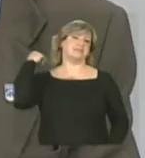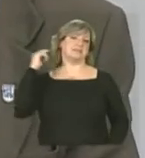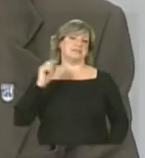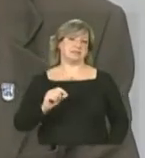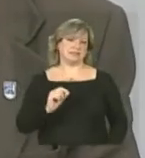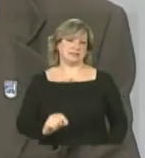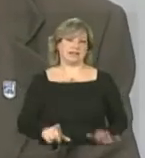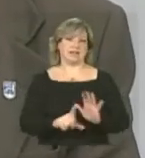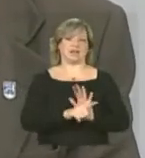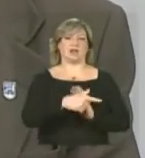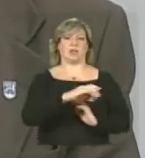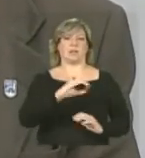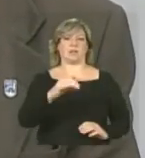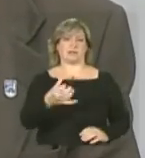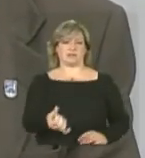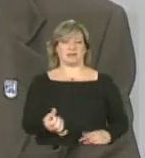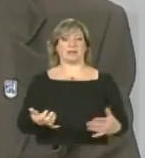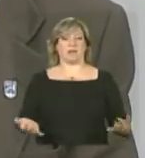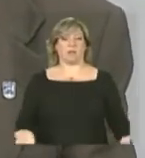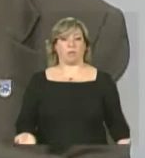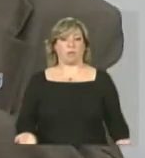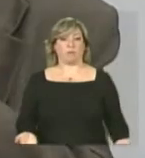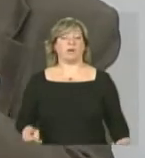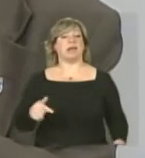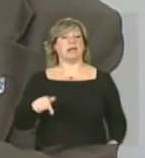de 2006, mas eles estão